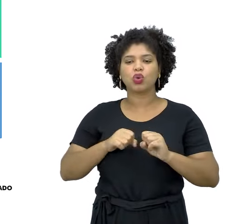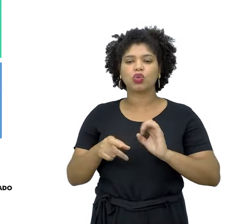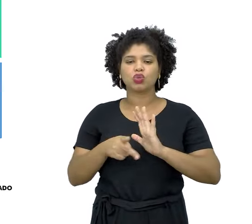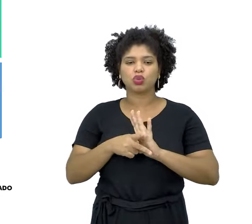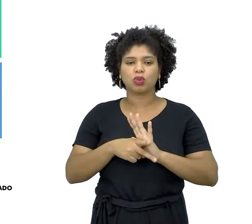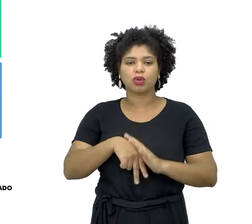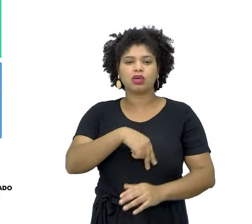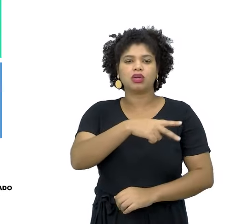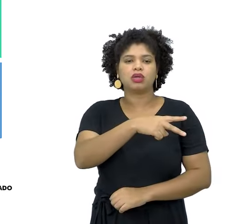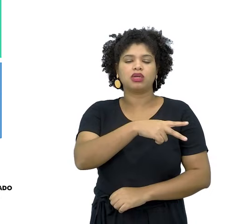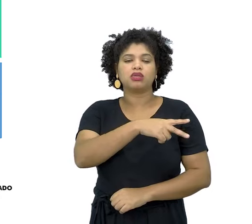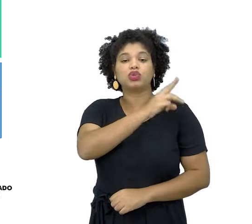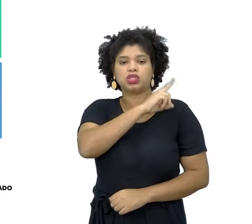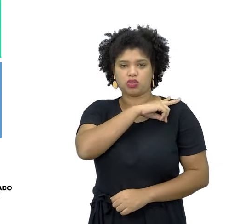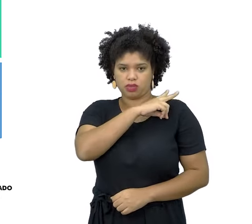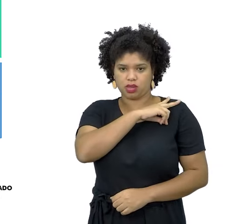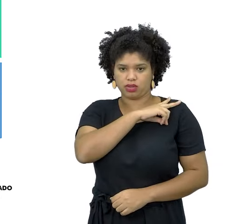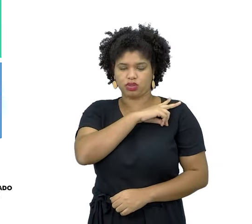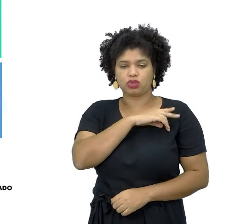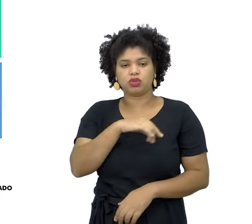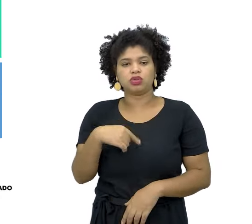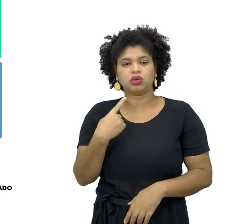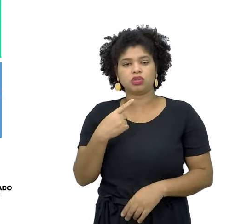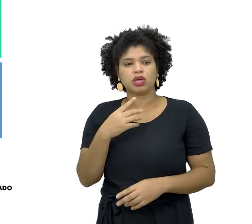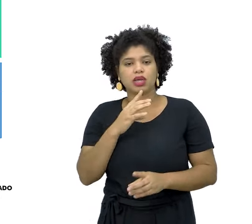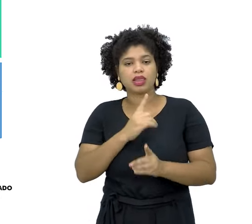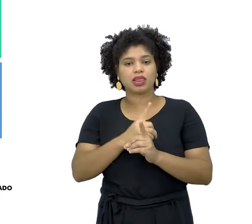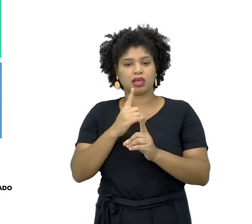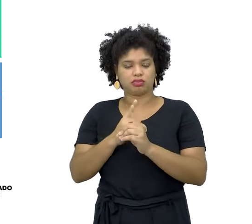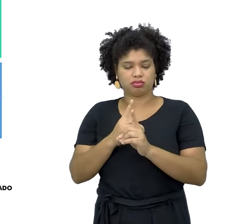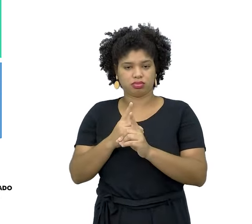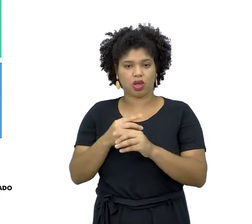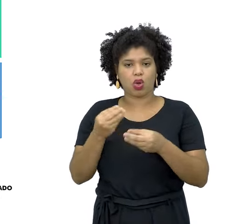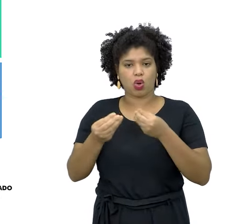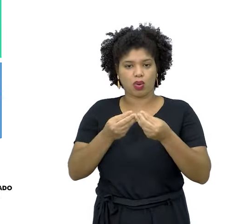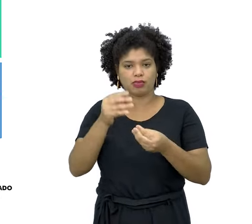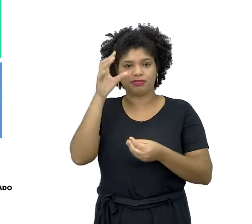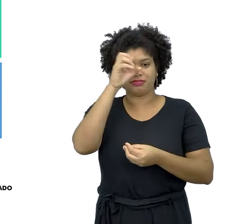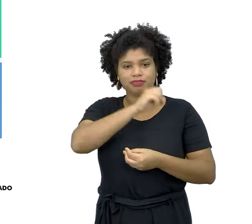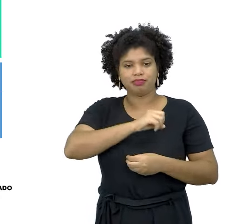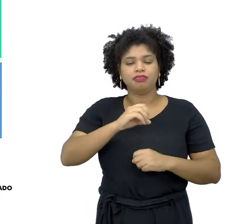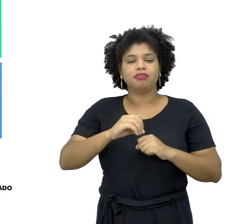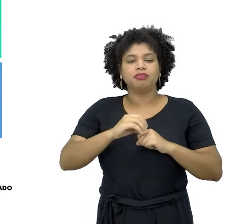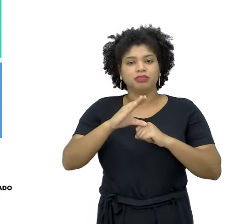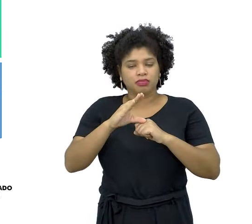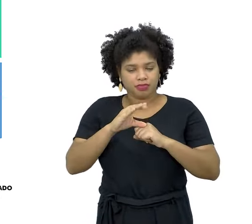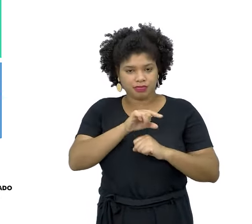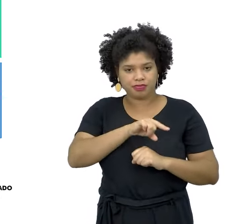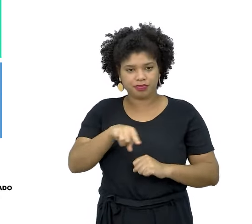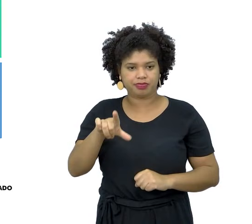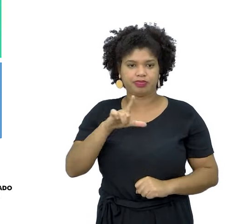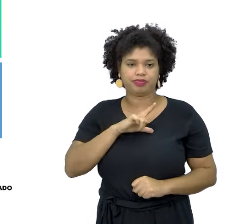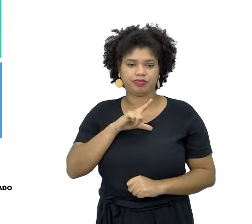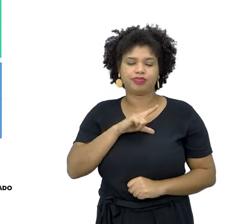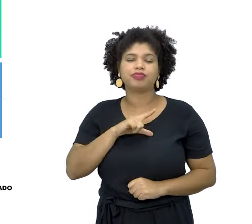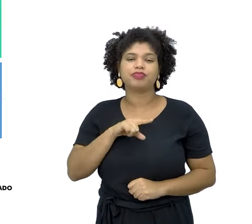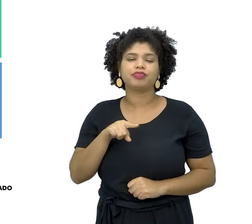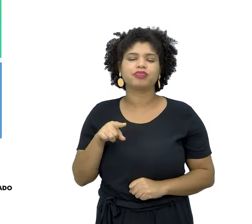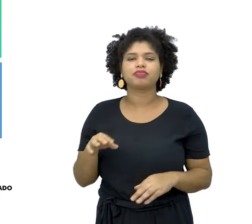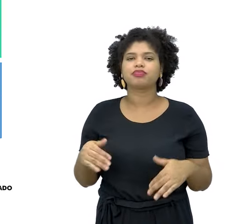série do ensino médio. Identificar as dificuldades de aprendizagem e de conhecimentos matemáticos que os estudantes